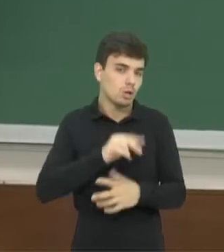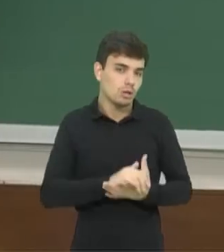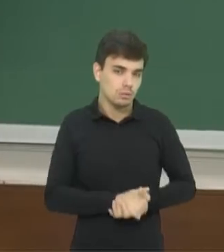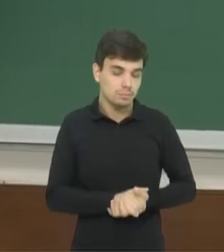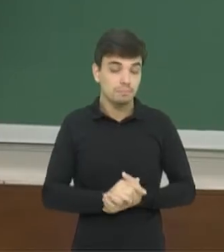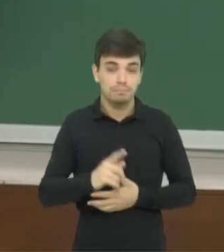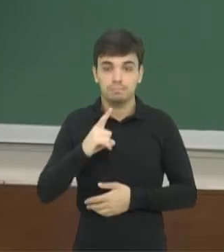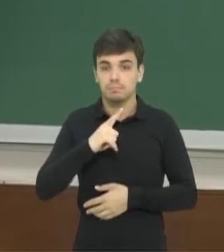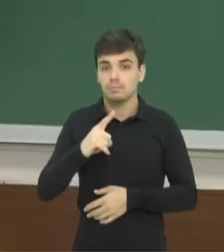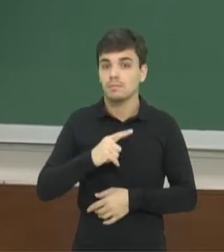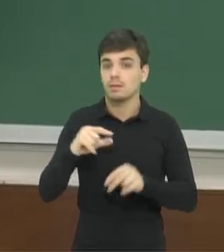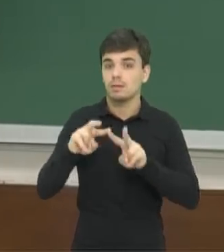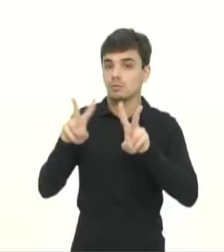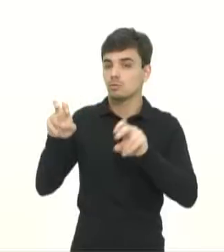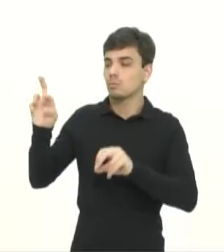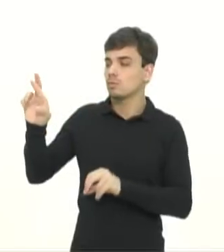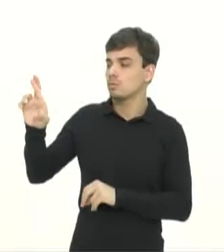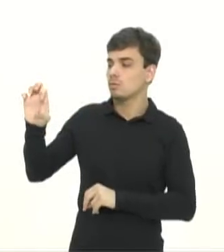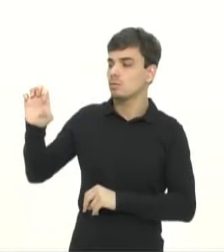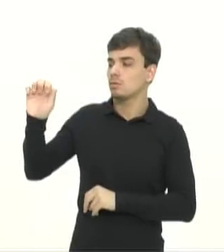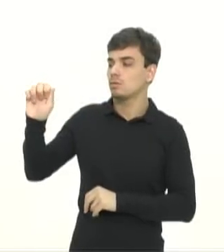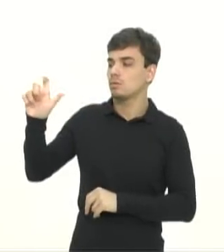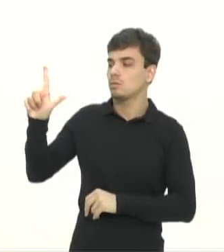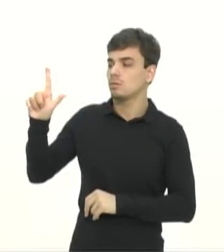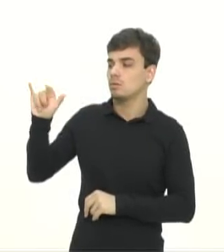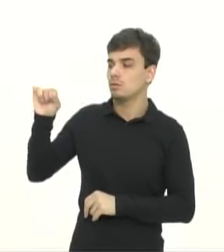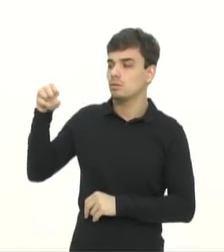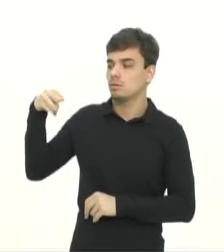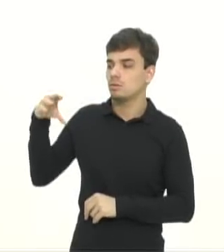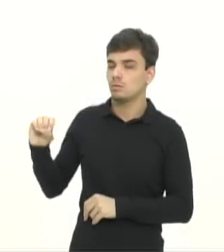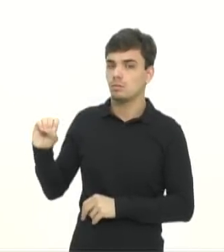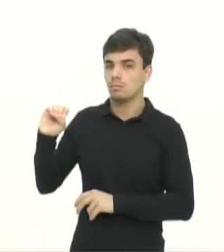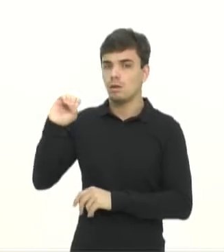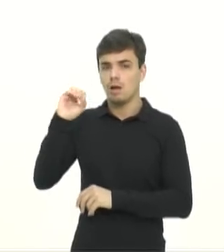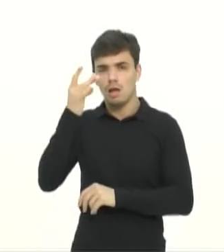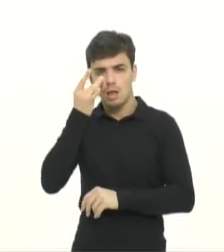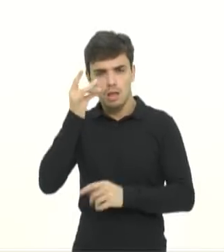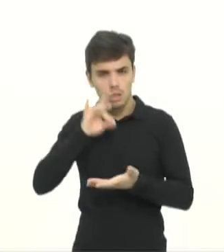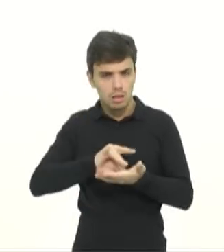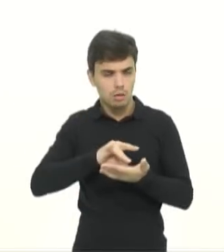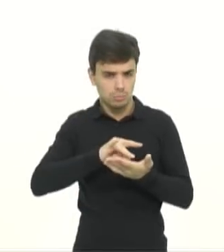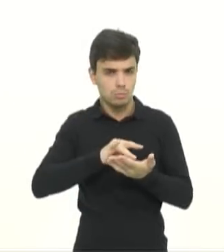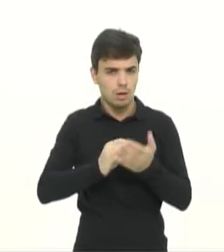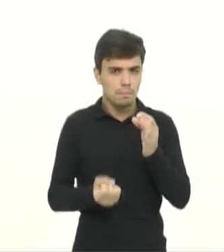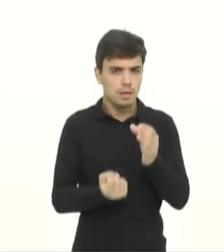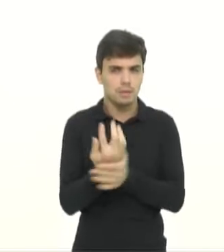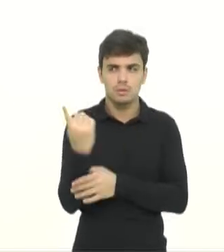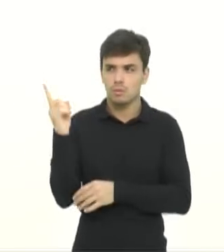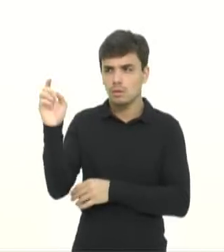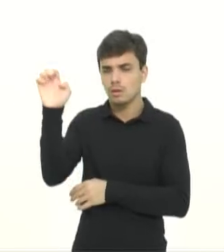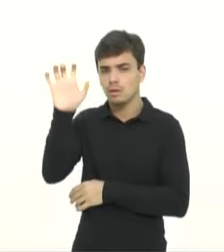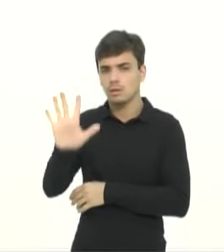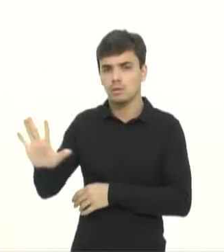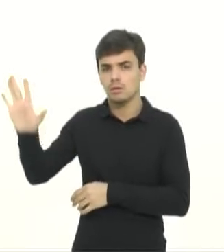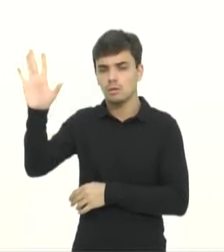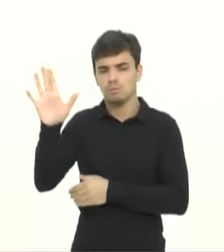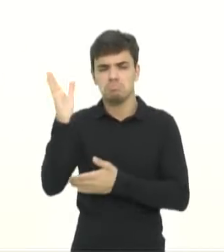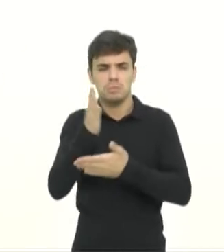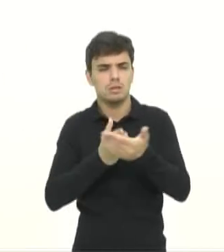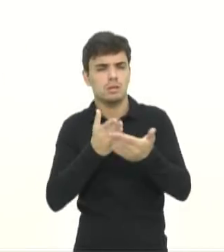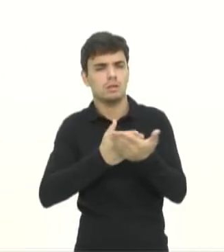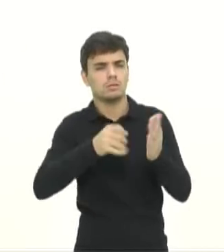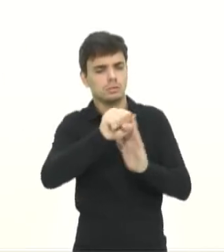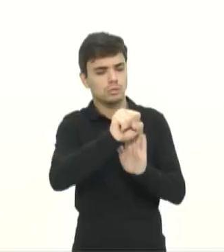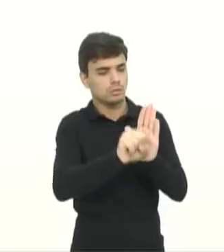gente tem aqui o realismo. O realismo é uma tendência estética surgida na Europa durante a segunda metade do